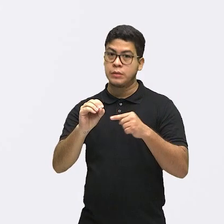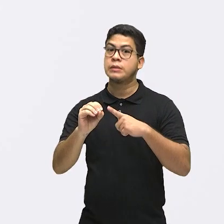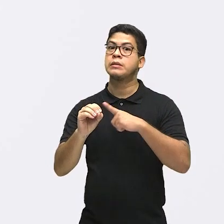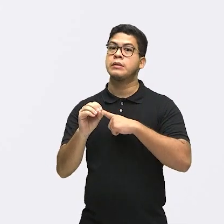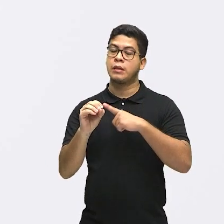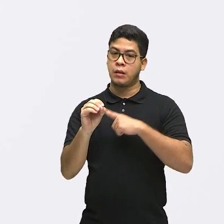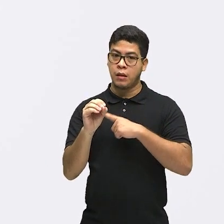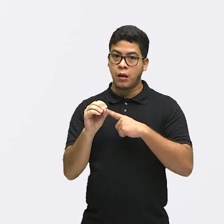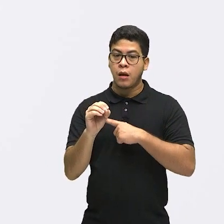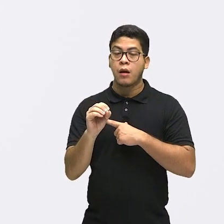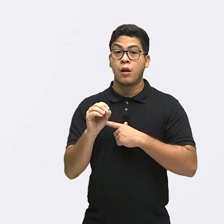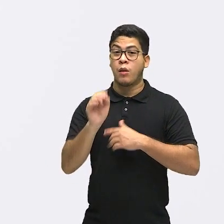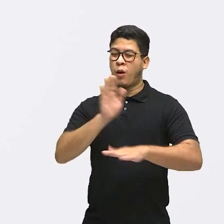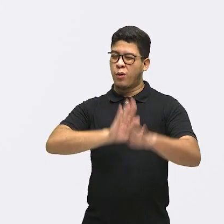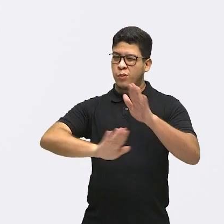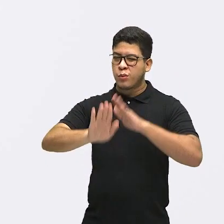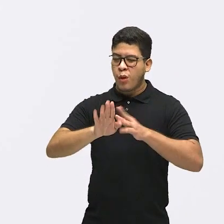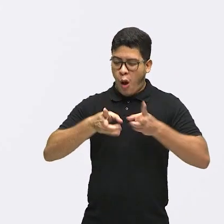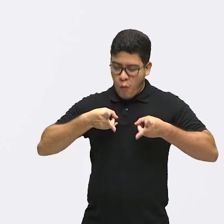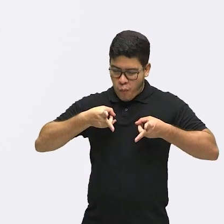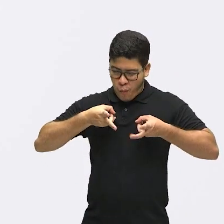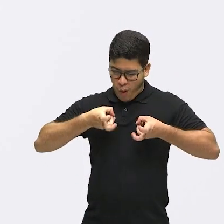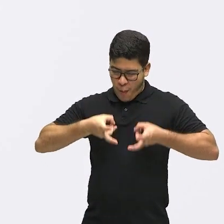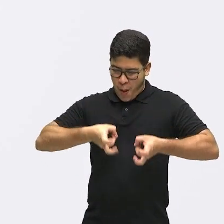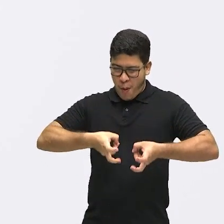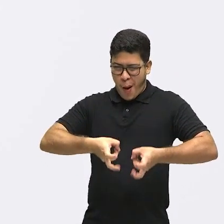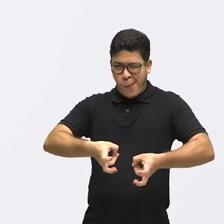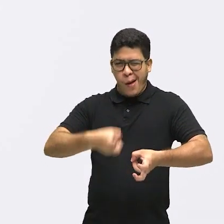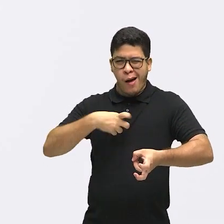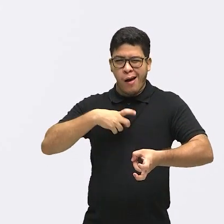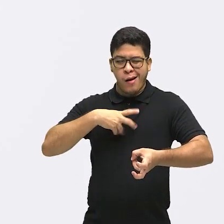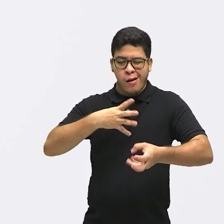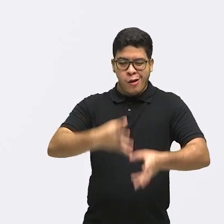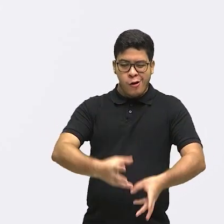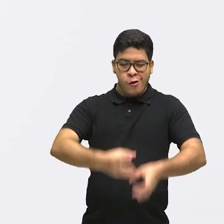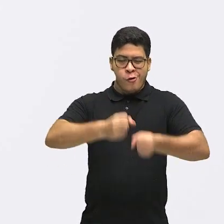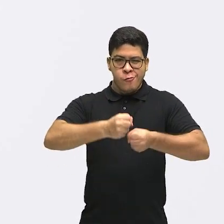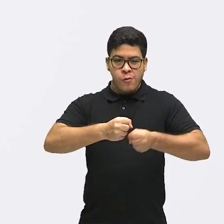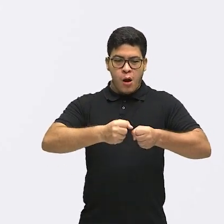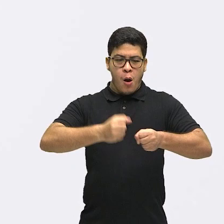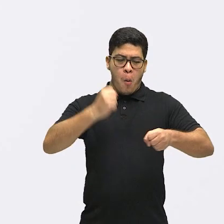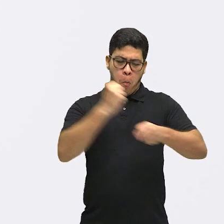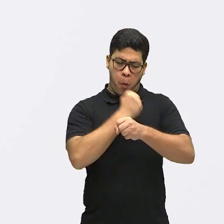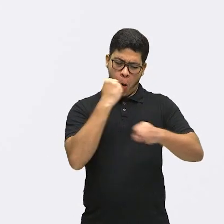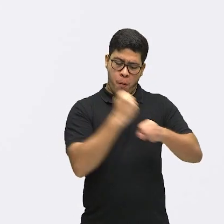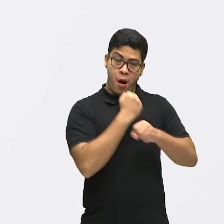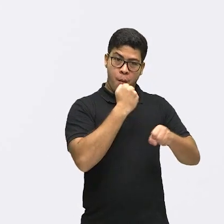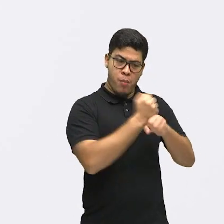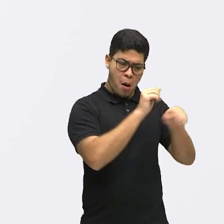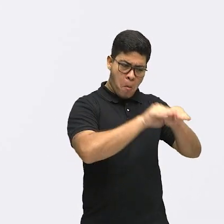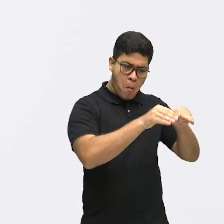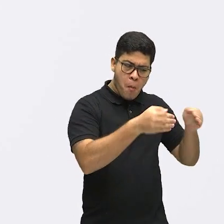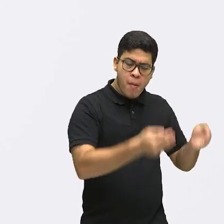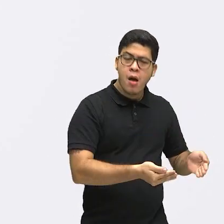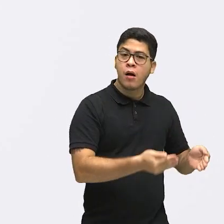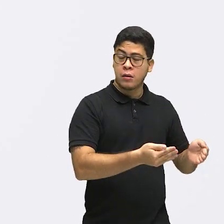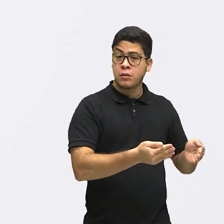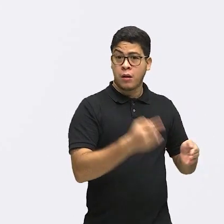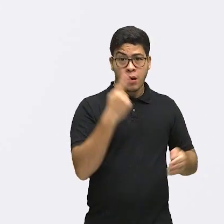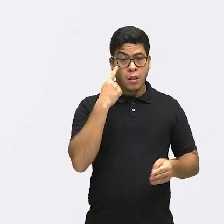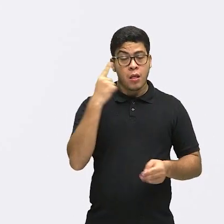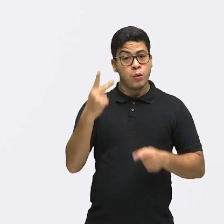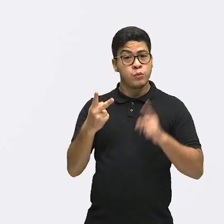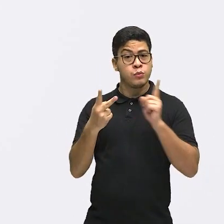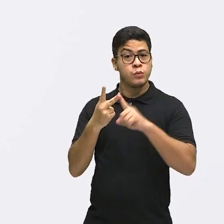querem utilizar a madeira para fazer móveis, então ele é aí uma planta que está em extinção. O pau-brasil, que